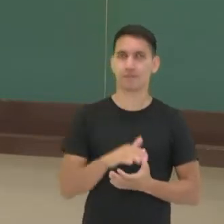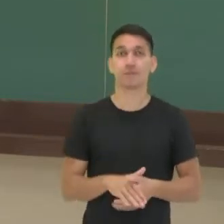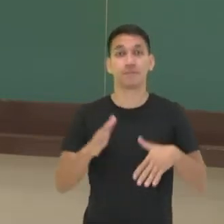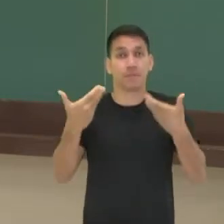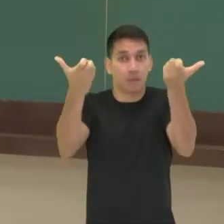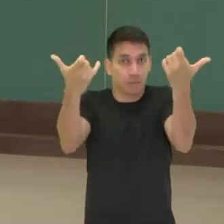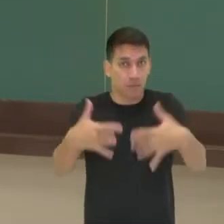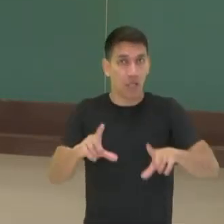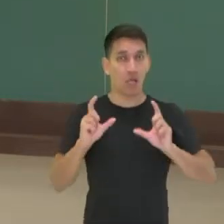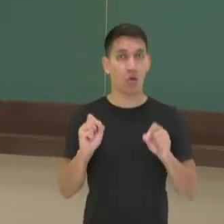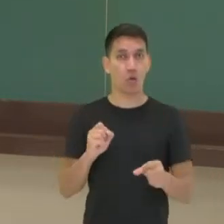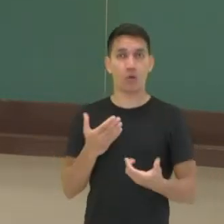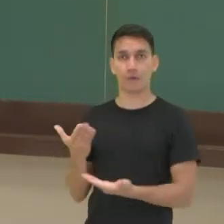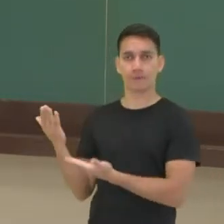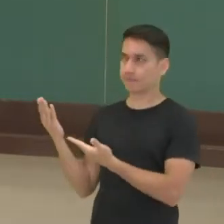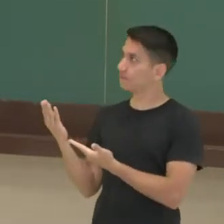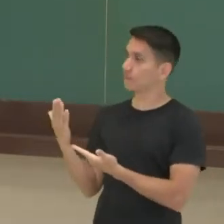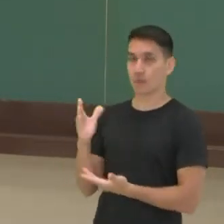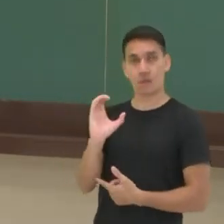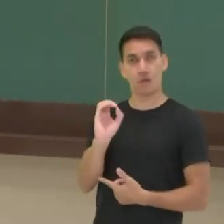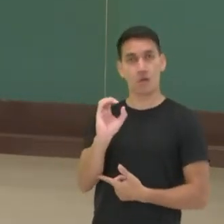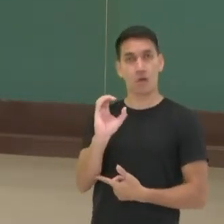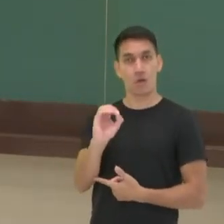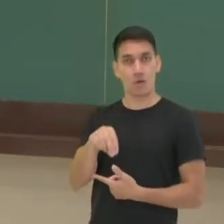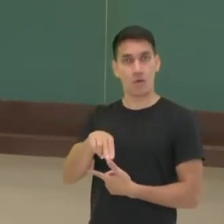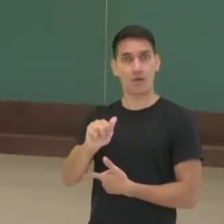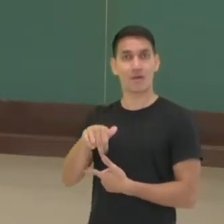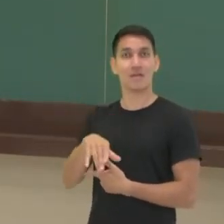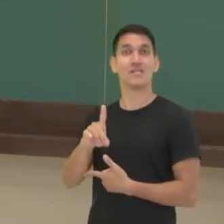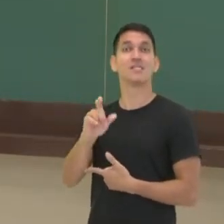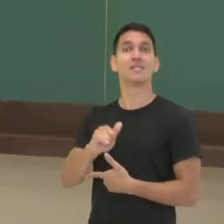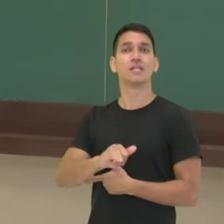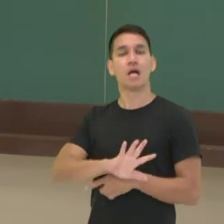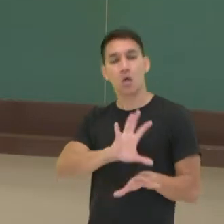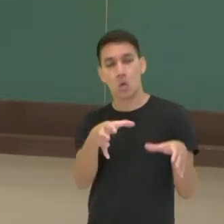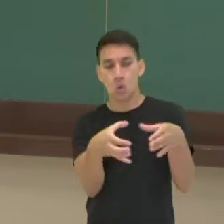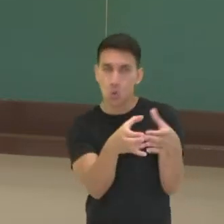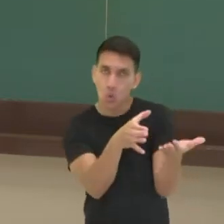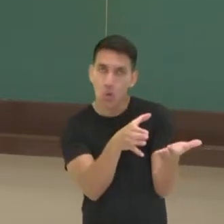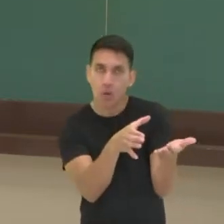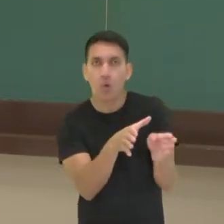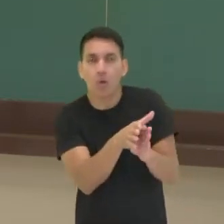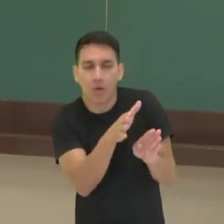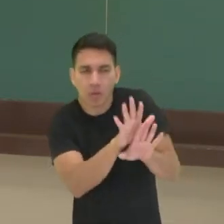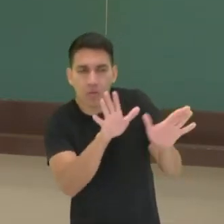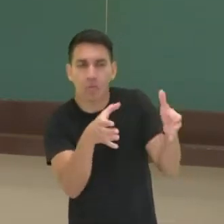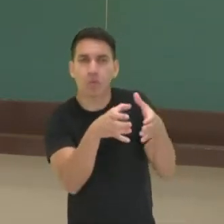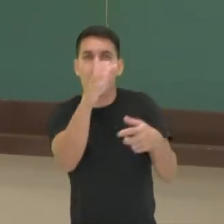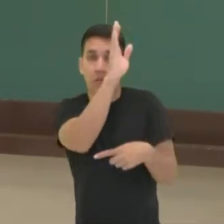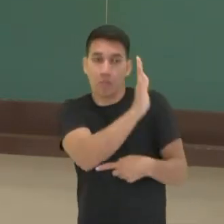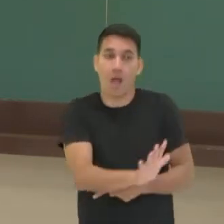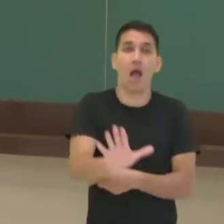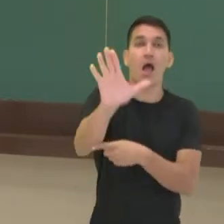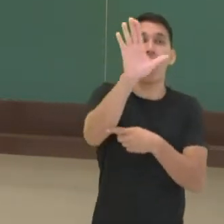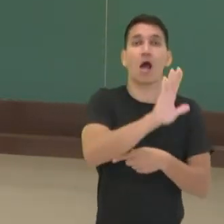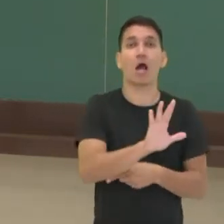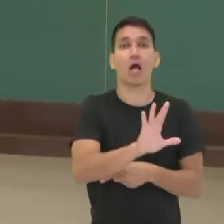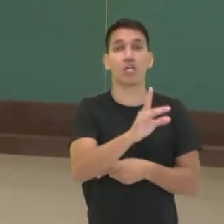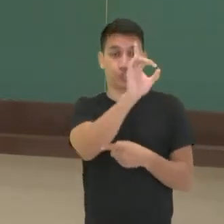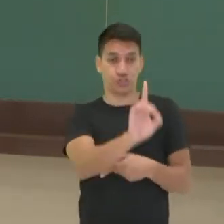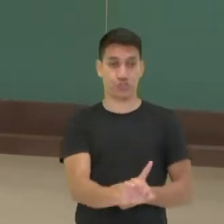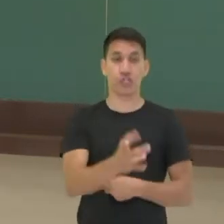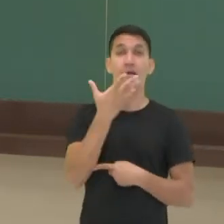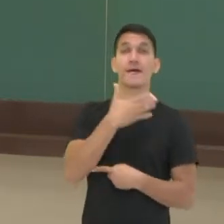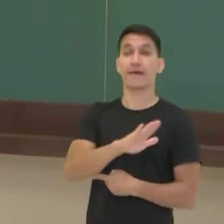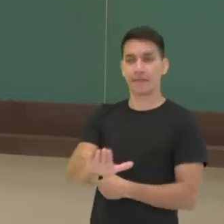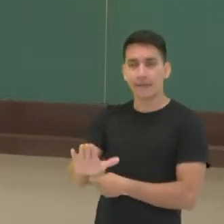lá. O CONANDA, Conselho Nacional dos Direitos da Criança e do Adolescente, ele,